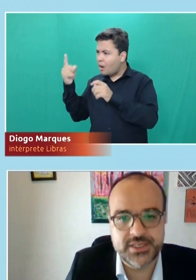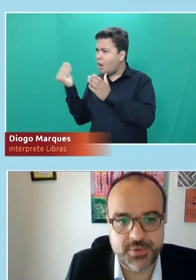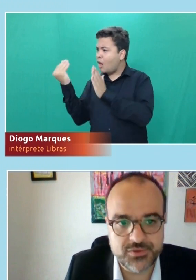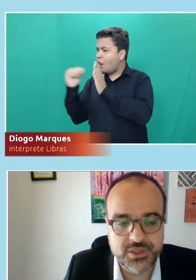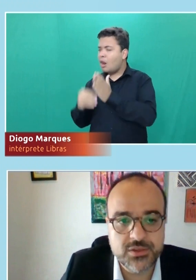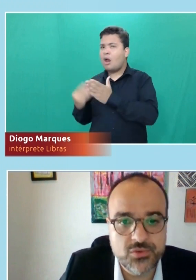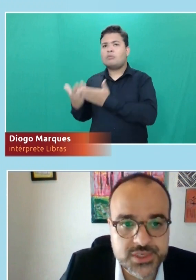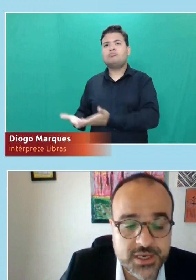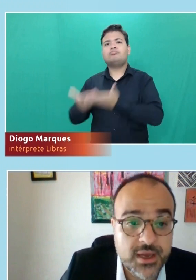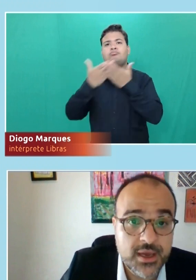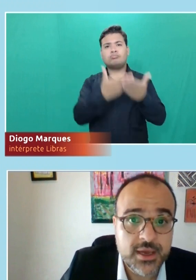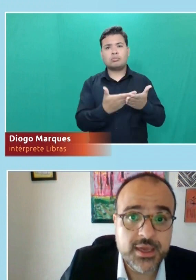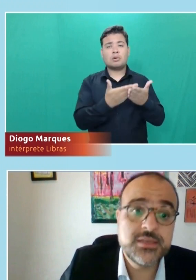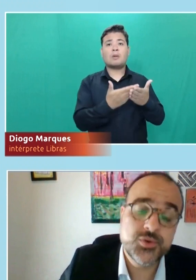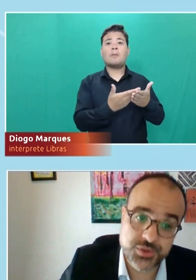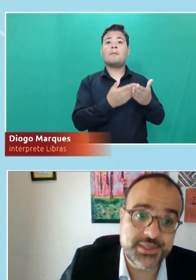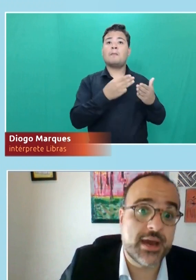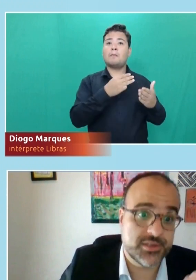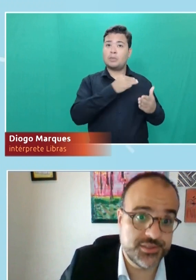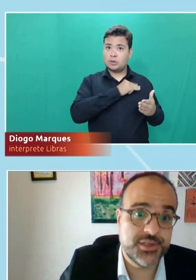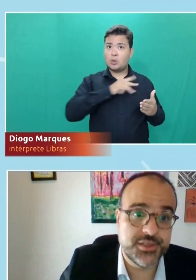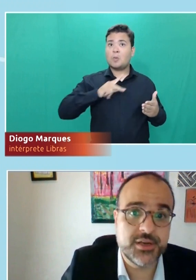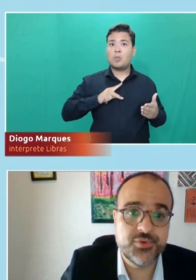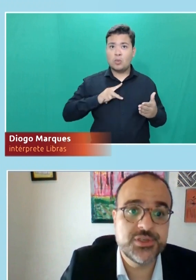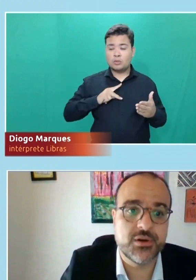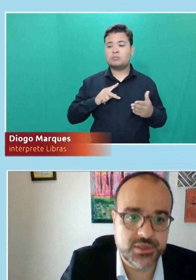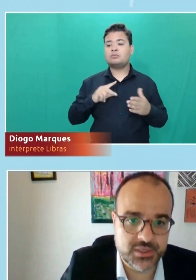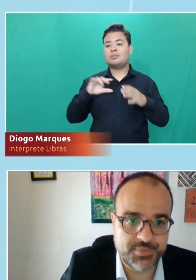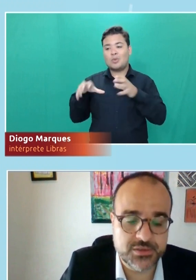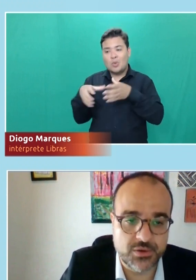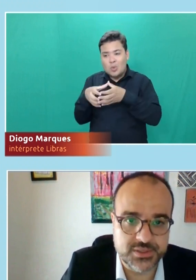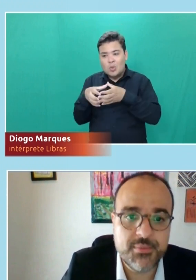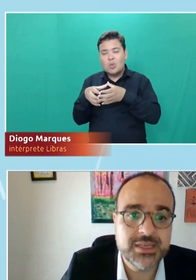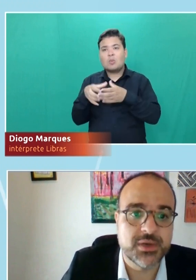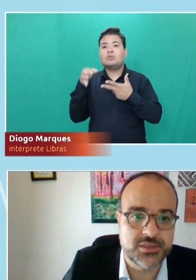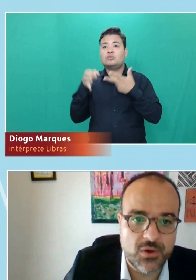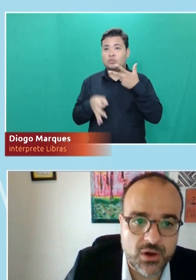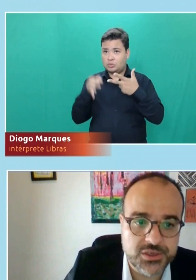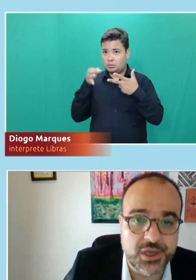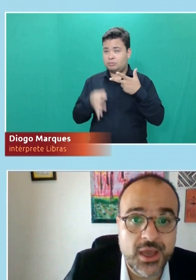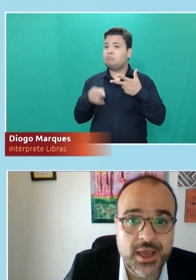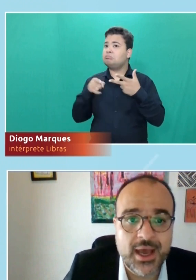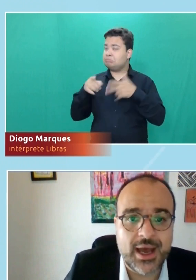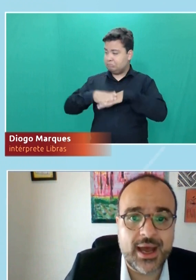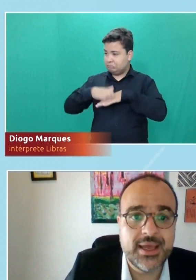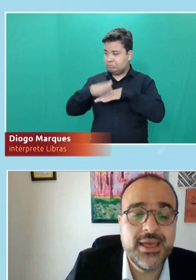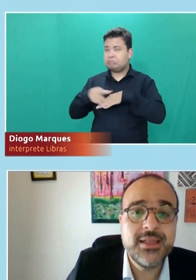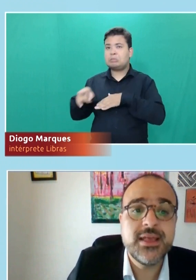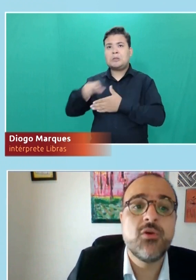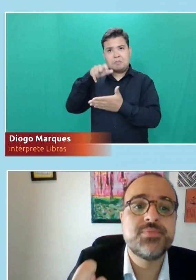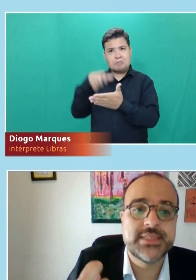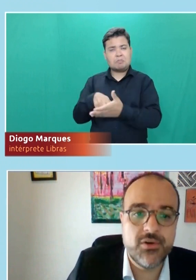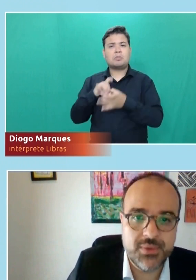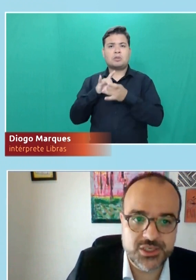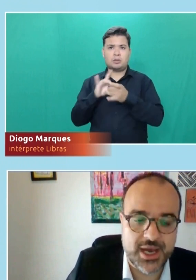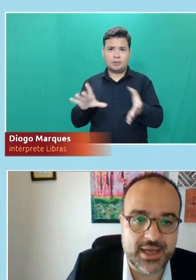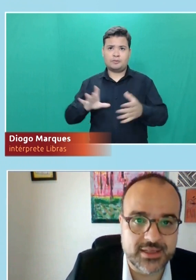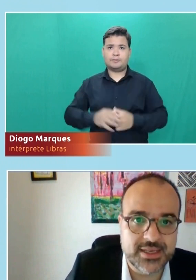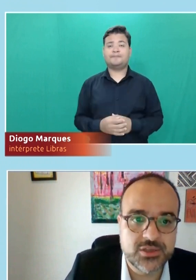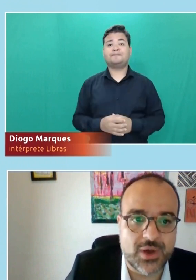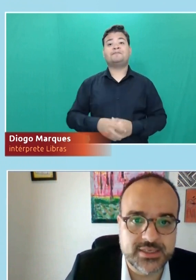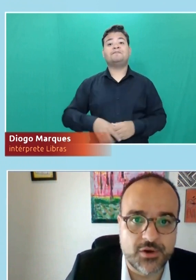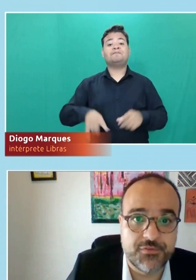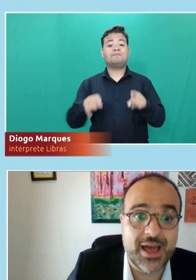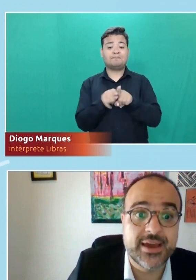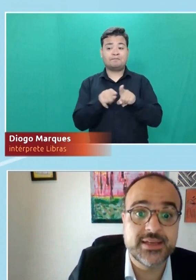um eventual oferecimento de denúncia, e se o Judiciário assim entender a punição dessas pessoas. Da mesma sorte, a interrupção